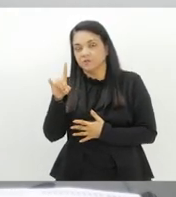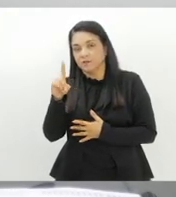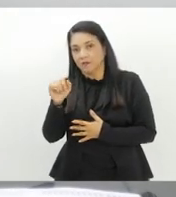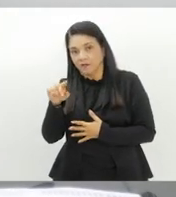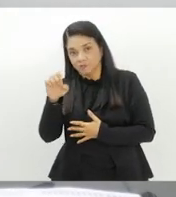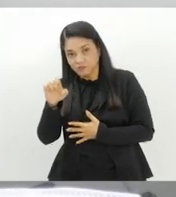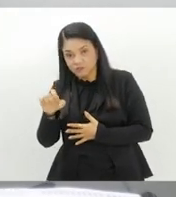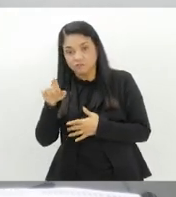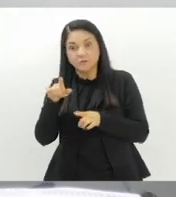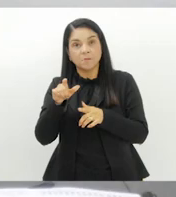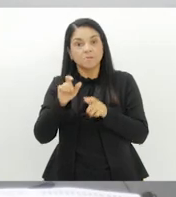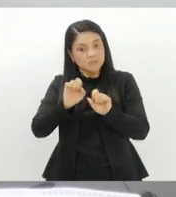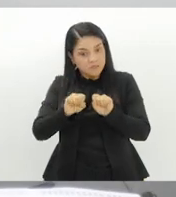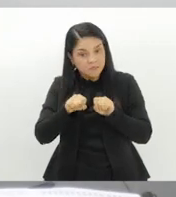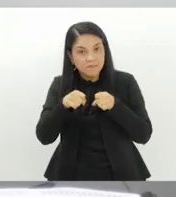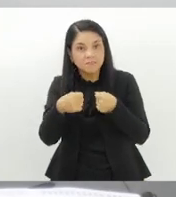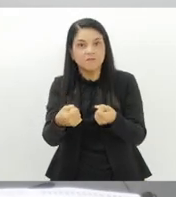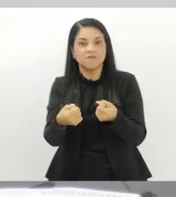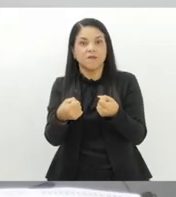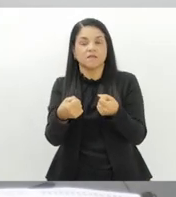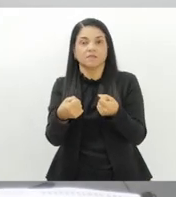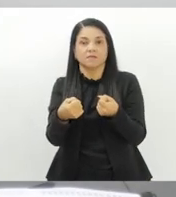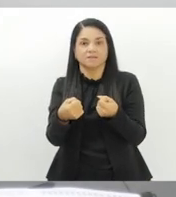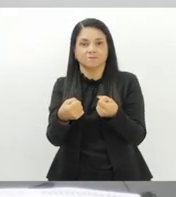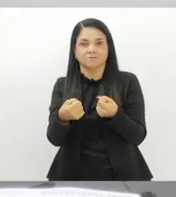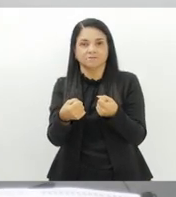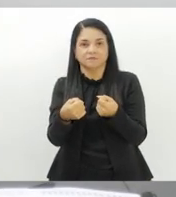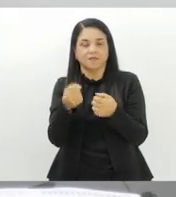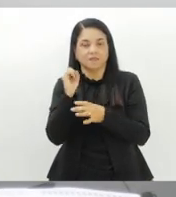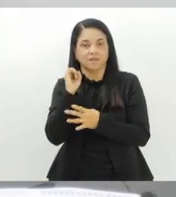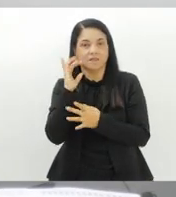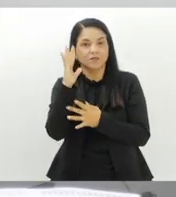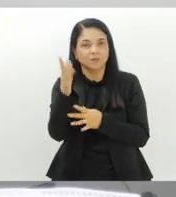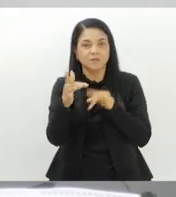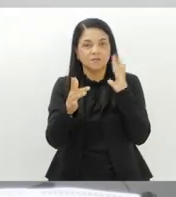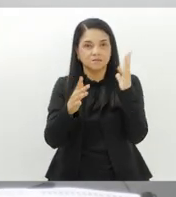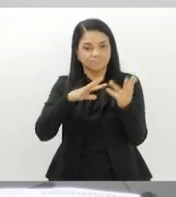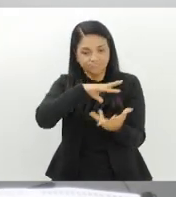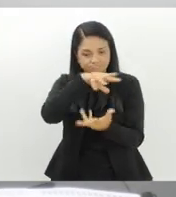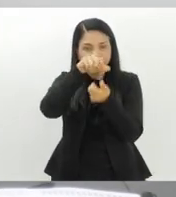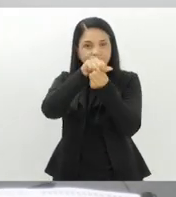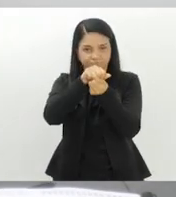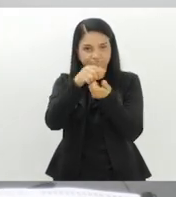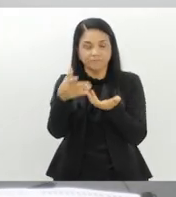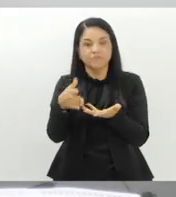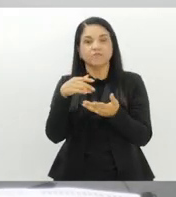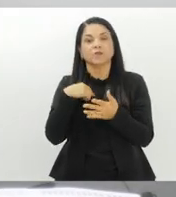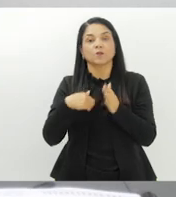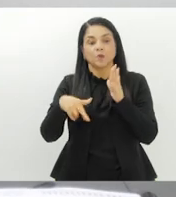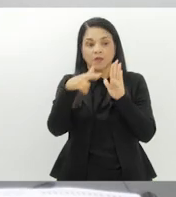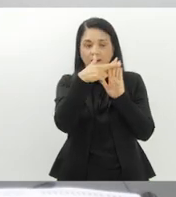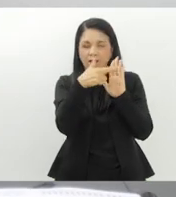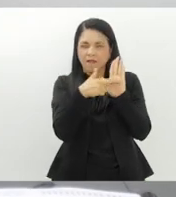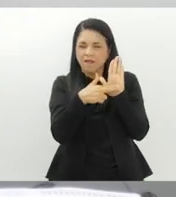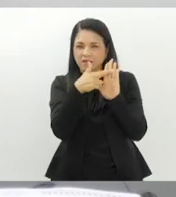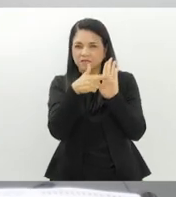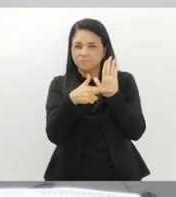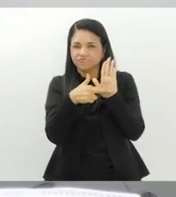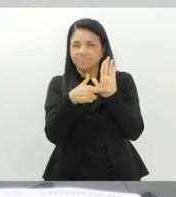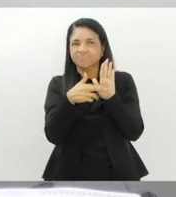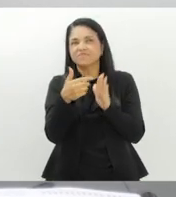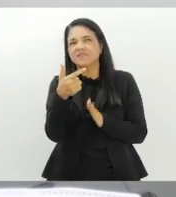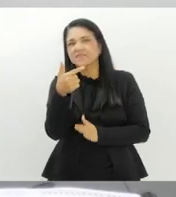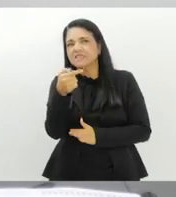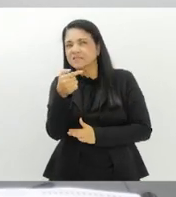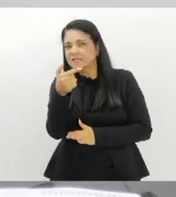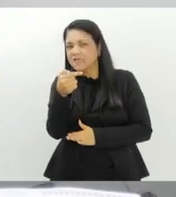maiores defensoras. São as maiores defensoras. Muito bem. Como eu disse, esse decálogo deve ter uns